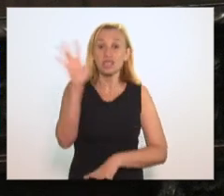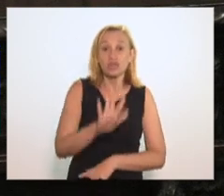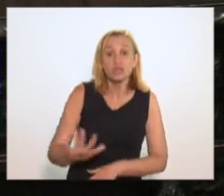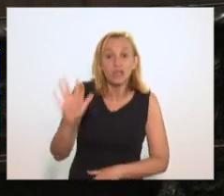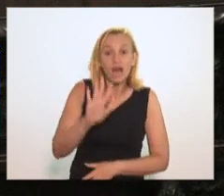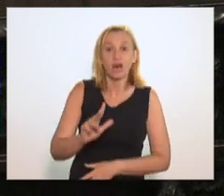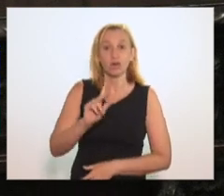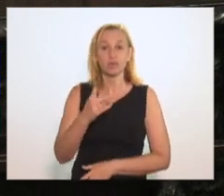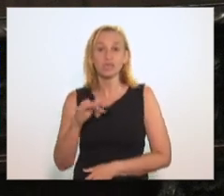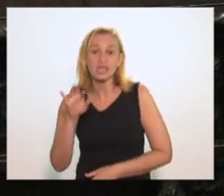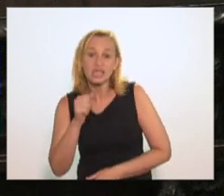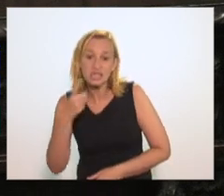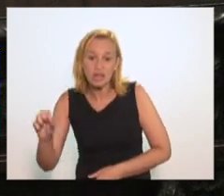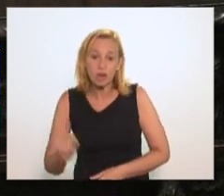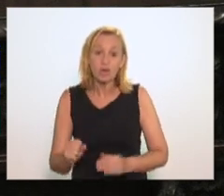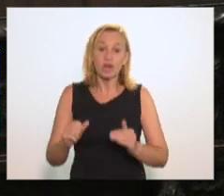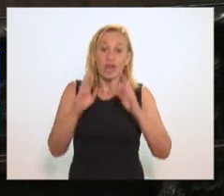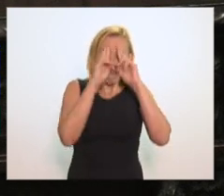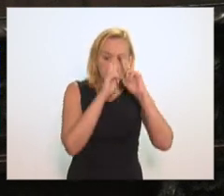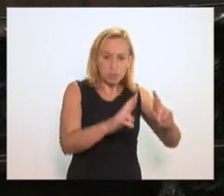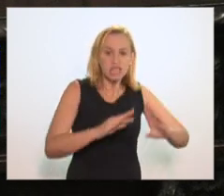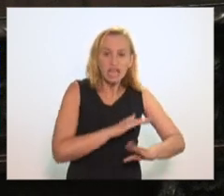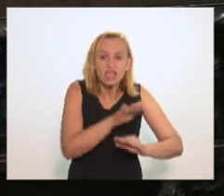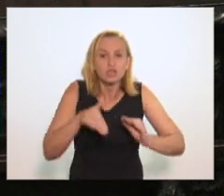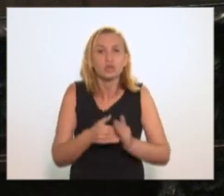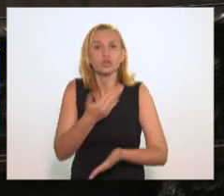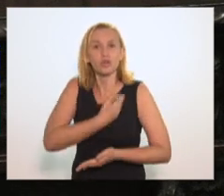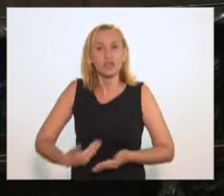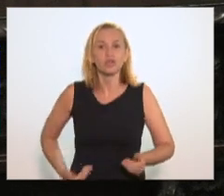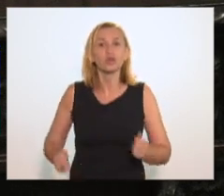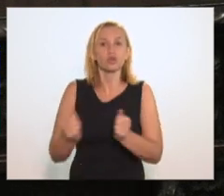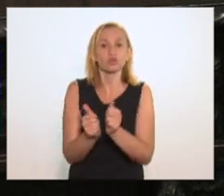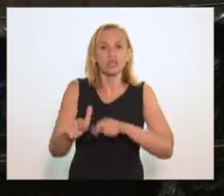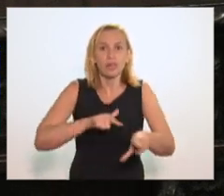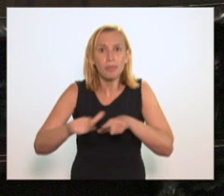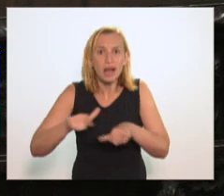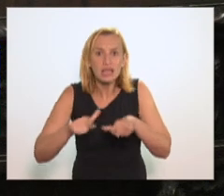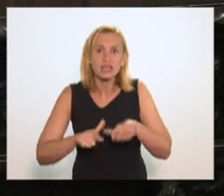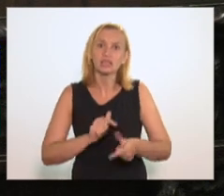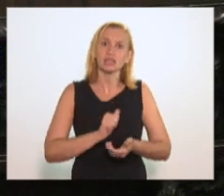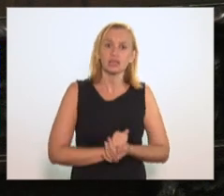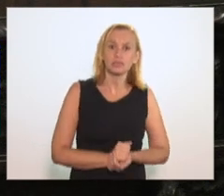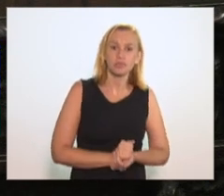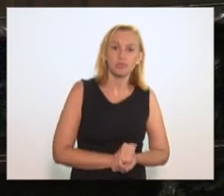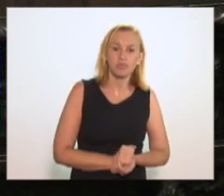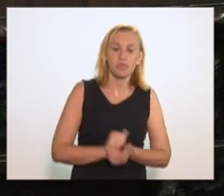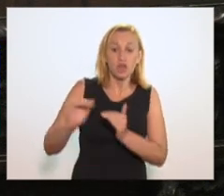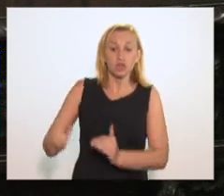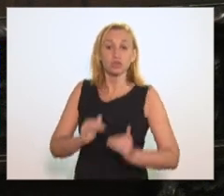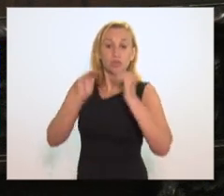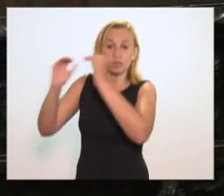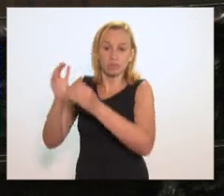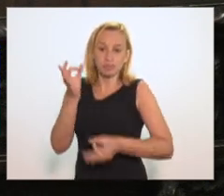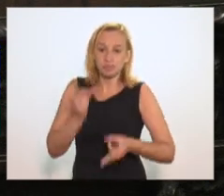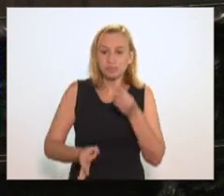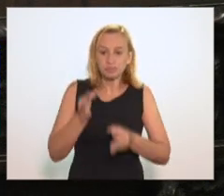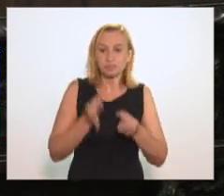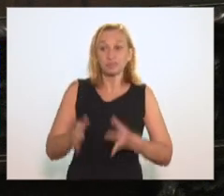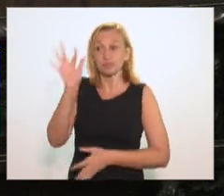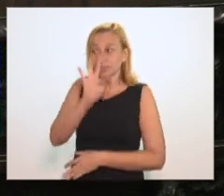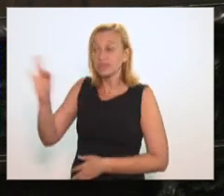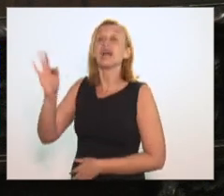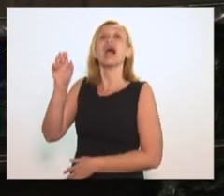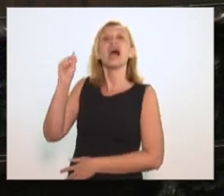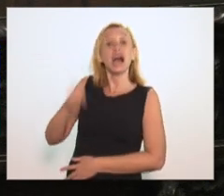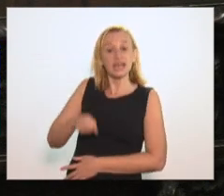respeitando o que todos os governadores estão trabalhando e na medida em que o Supremo Tribunal Federal aí sim